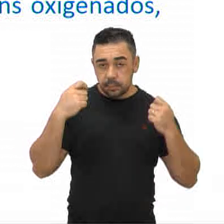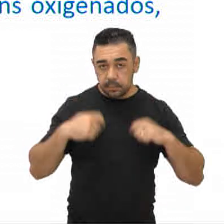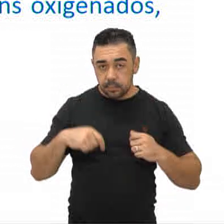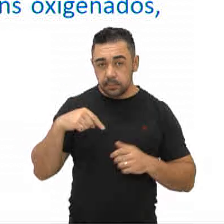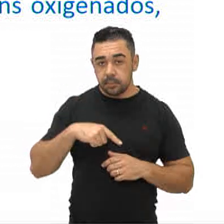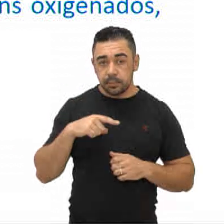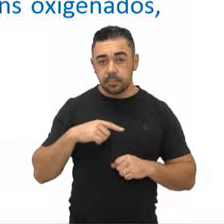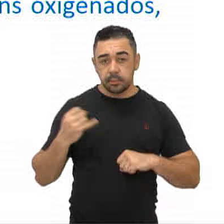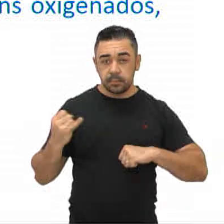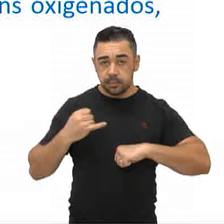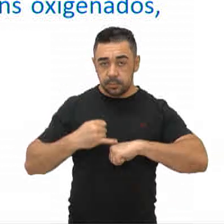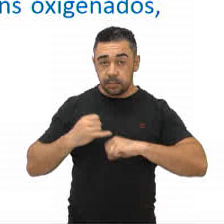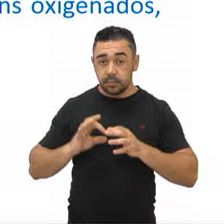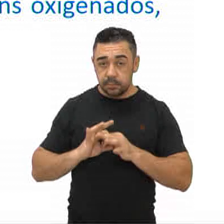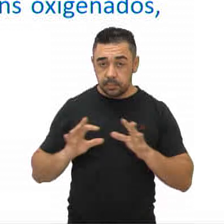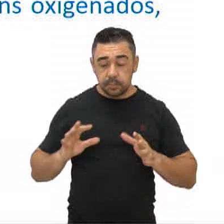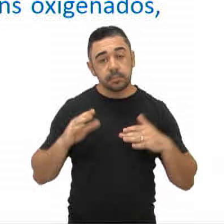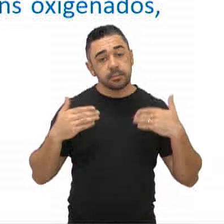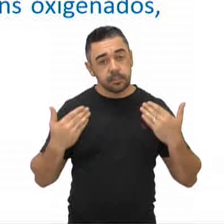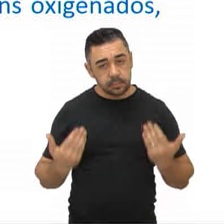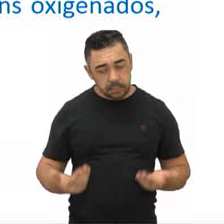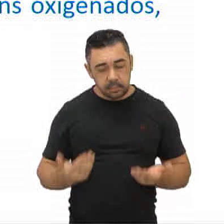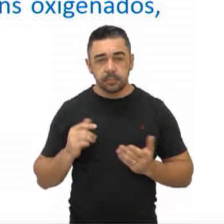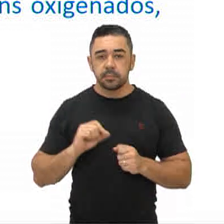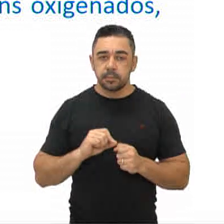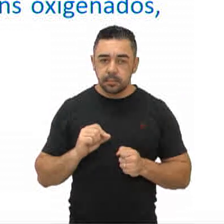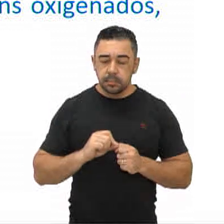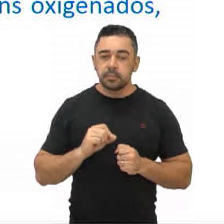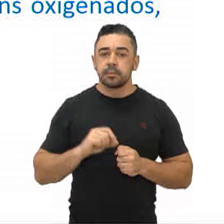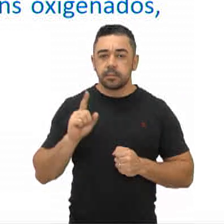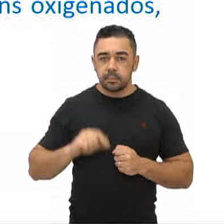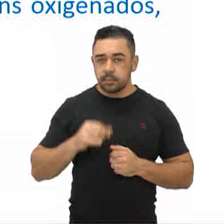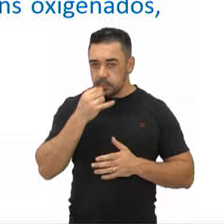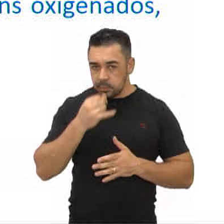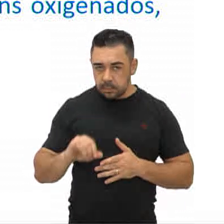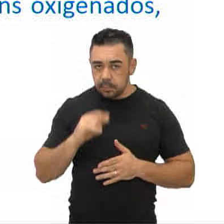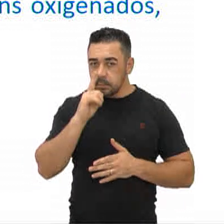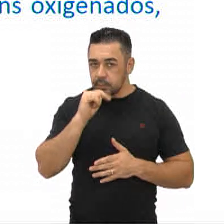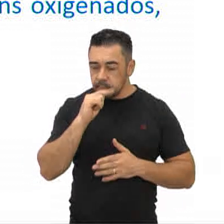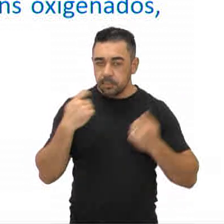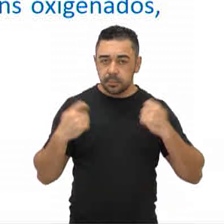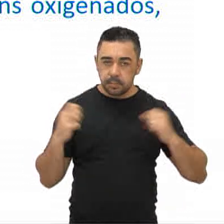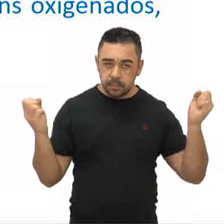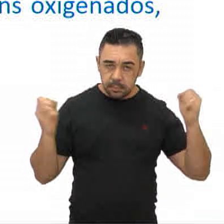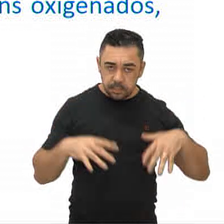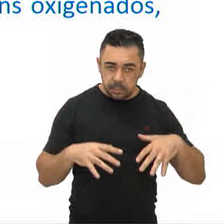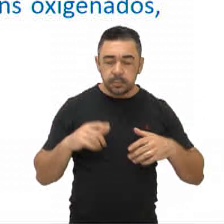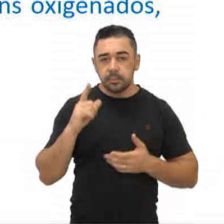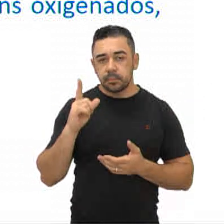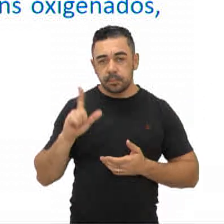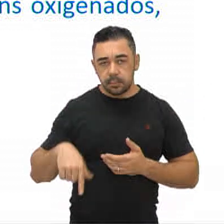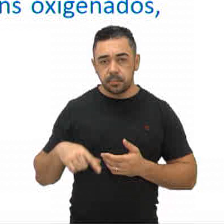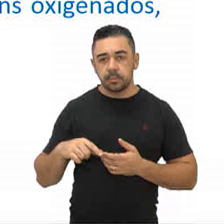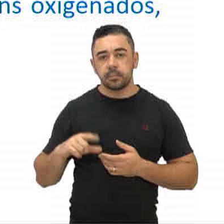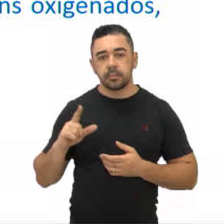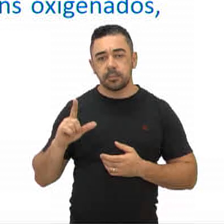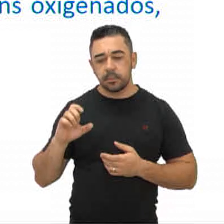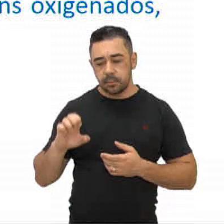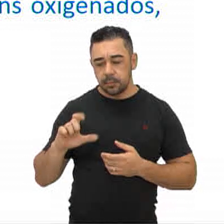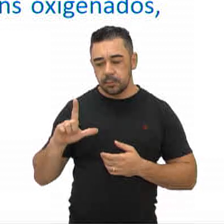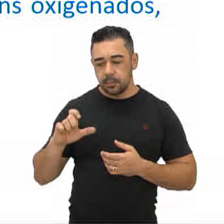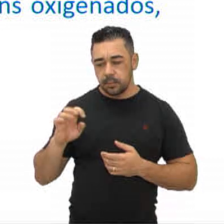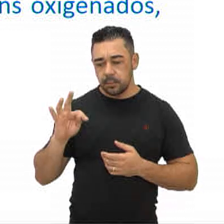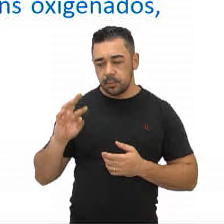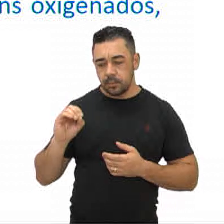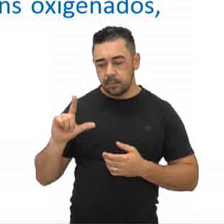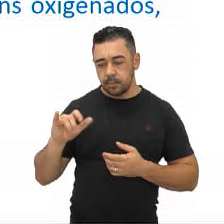íons livres na solução. No caso, para fazermos a eletrólise da água, devemos adicionar no recipiente 4 um eletrólito,